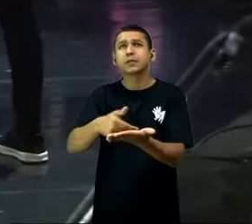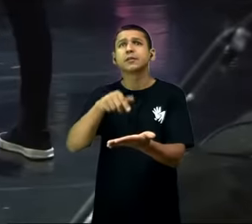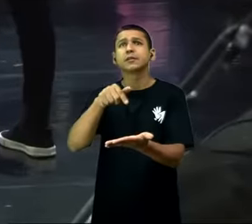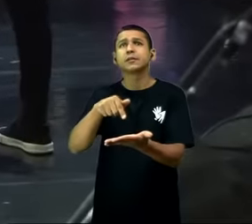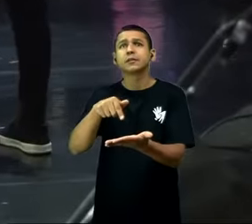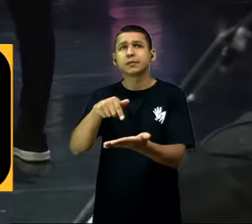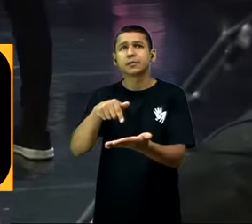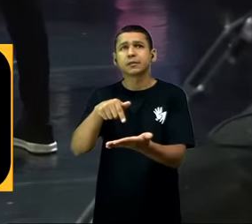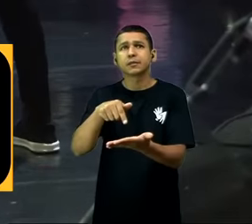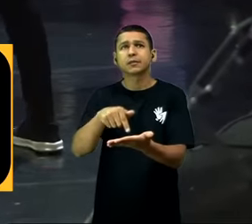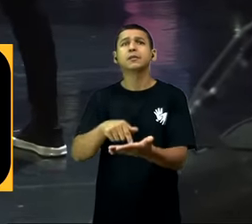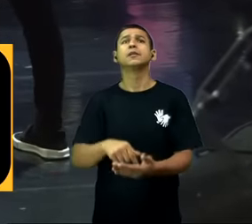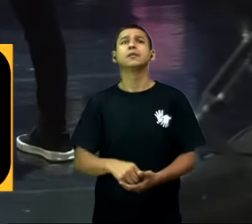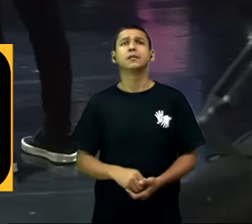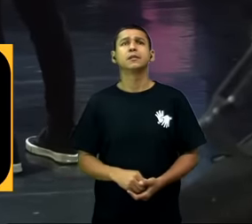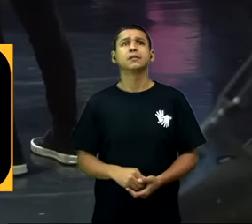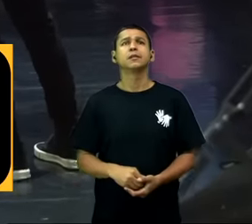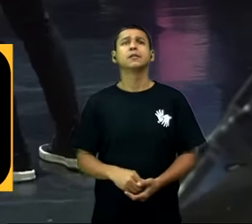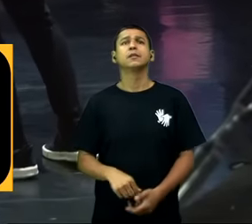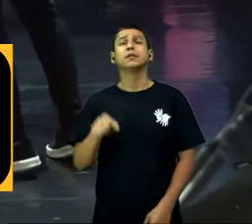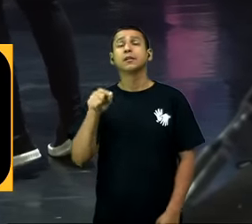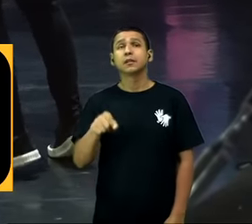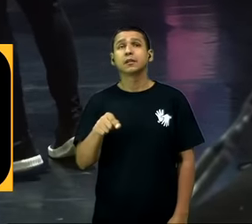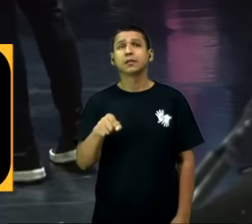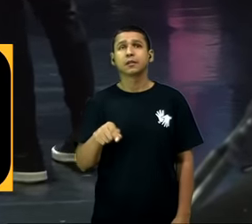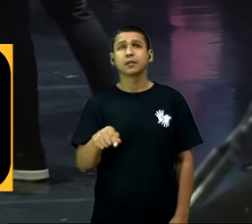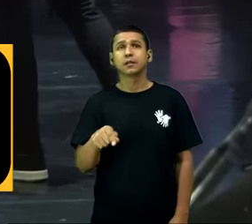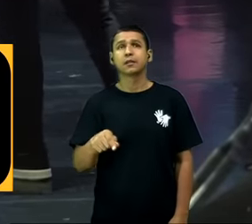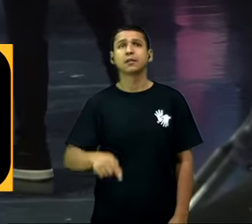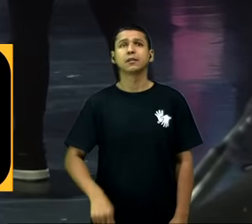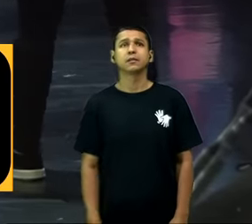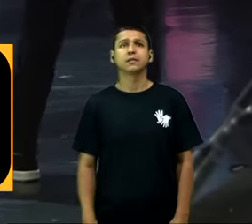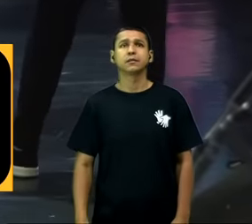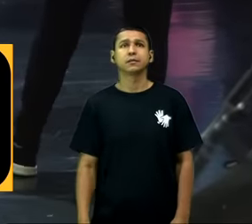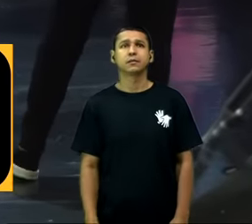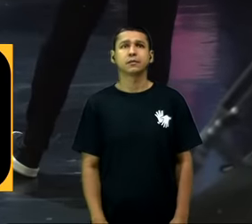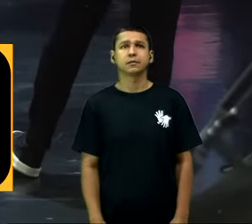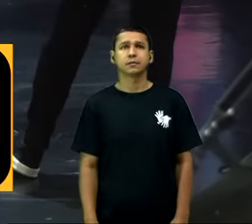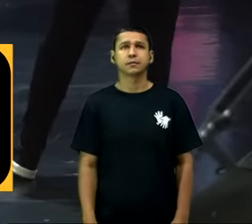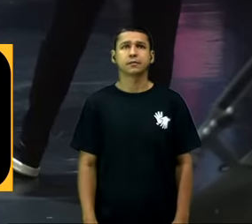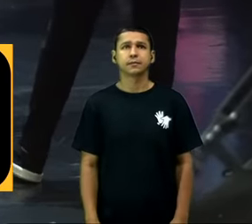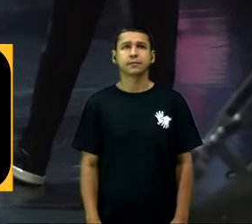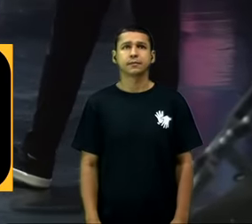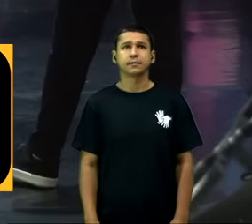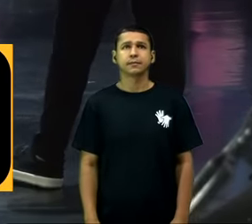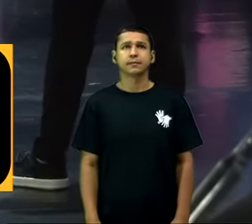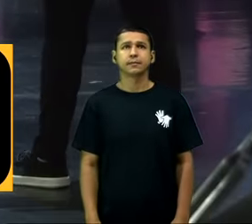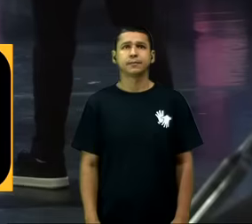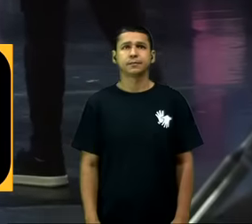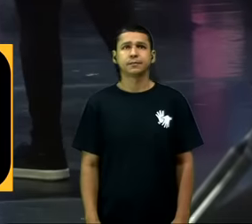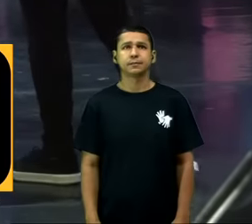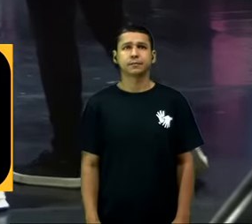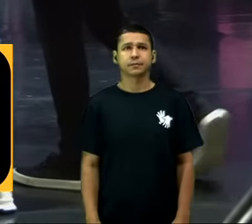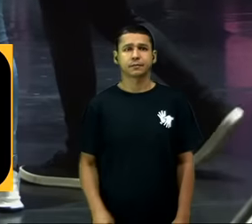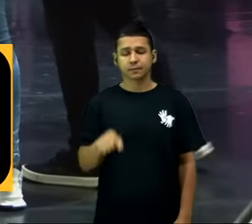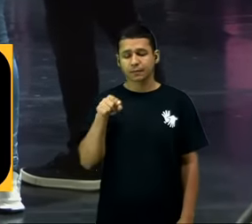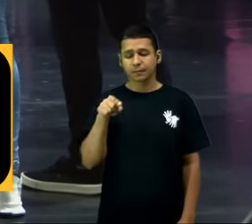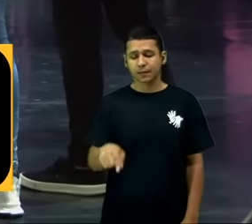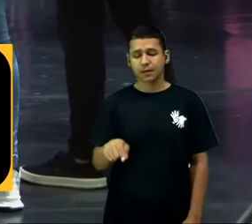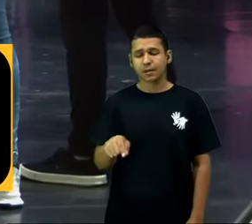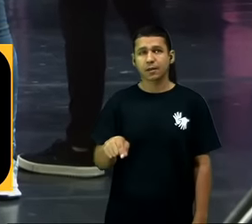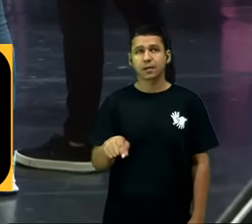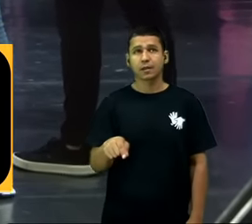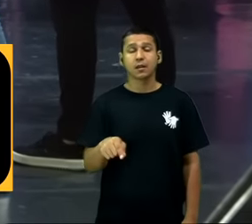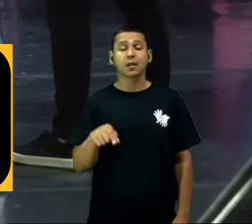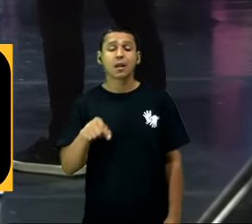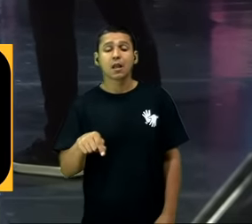altar? Grita. O que é que Abraão colocou no altar? Sabe o que é que Abraão colocou no altar? Aquilo que um dia recebeu